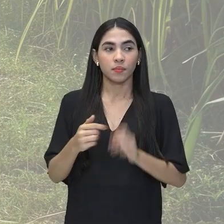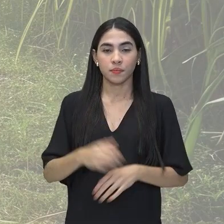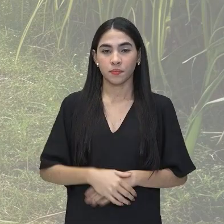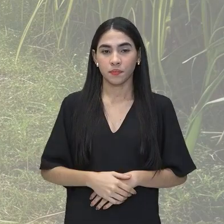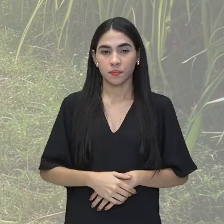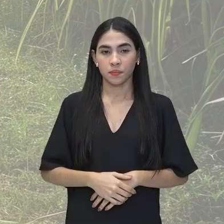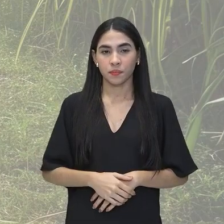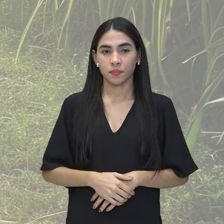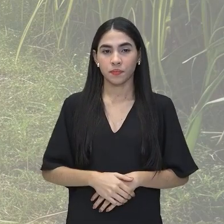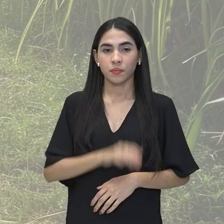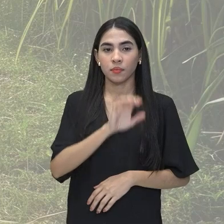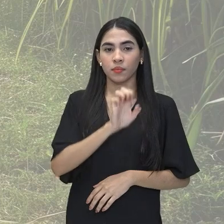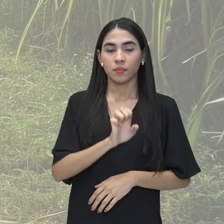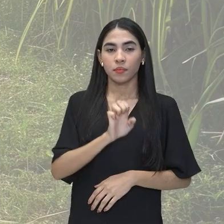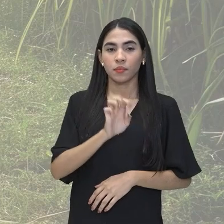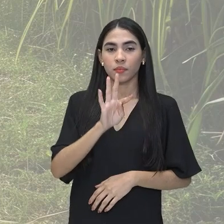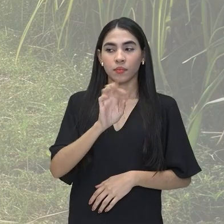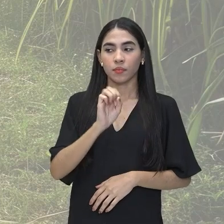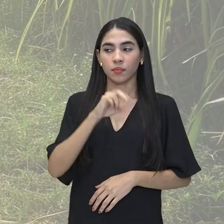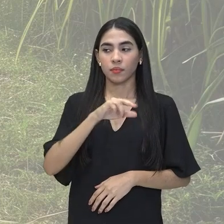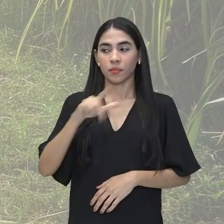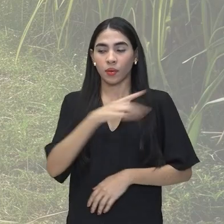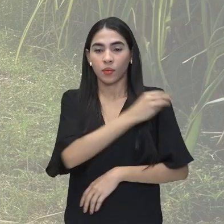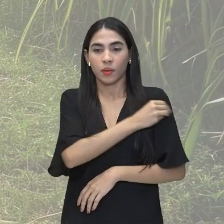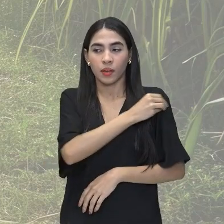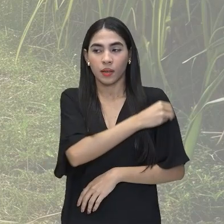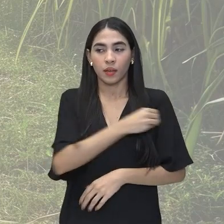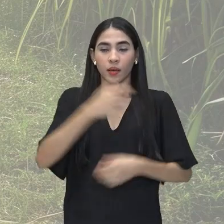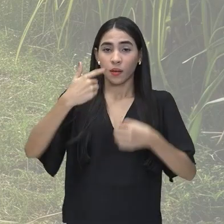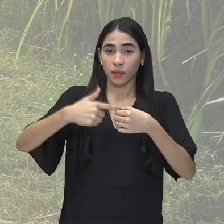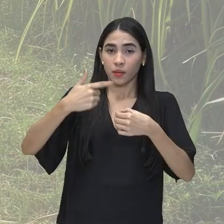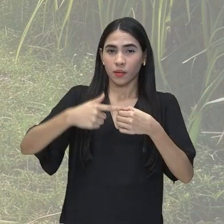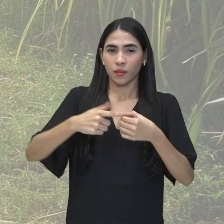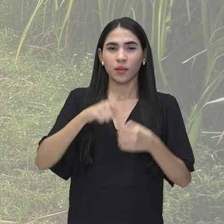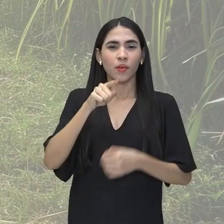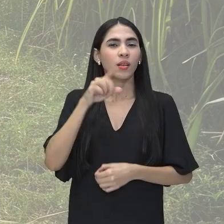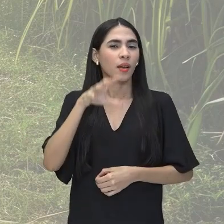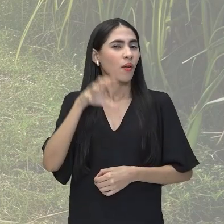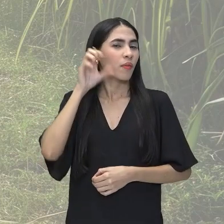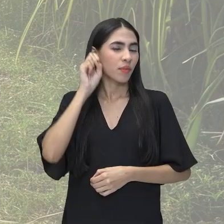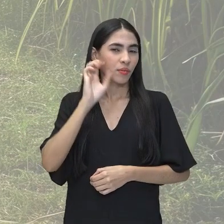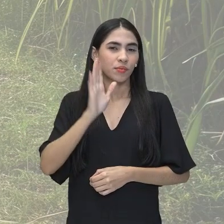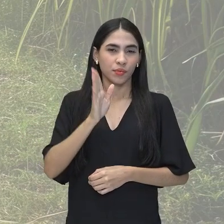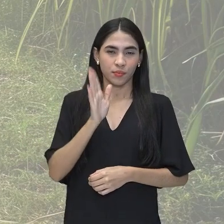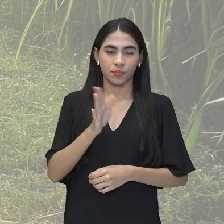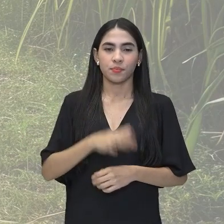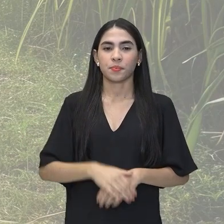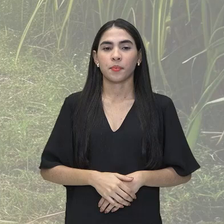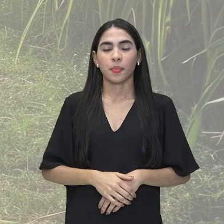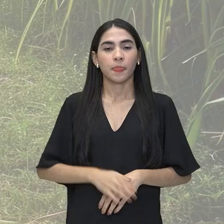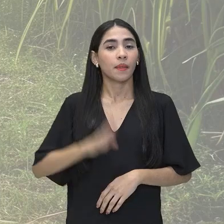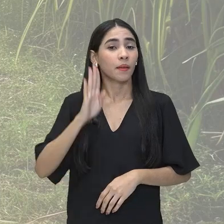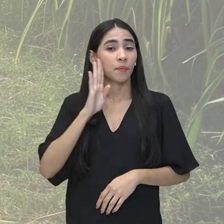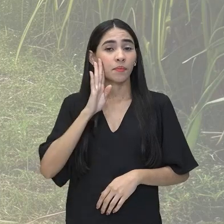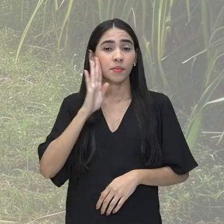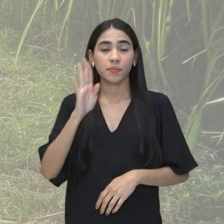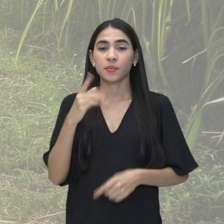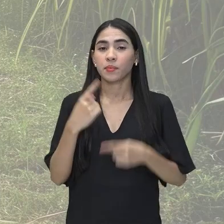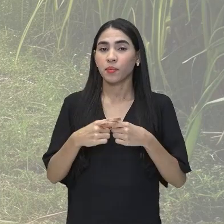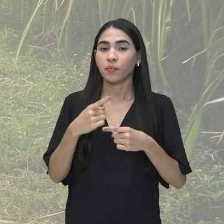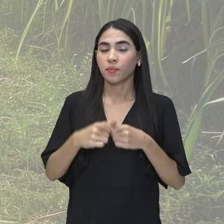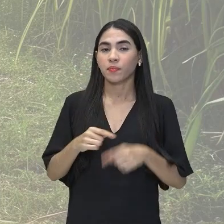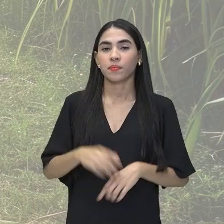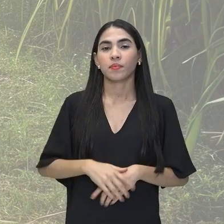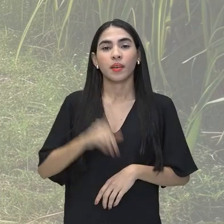é o etanol, o álcool etílico. Todo mundo já deve ter ouvido falar aí do etanol, principalmente porque ele